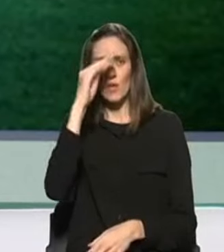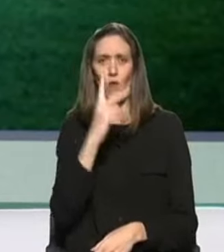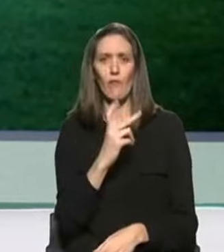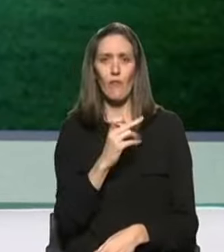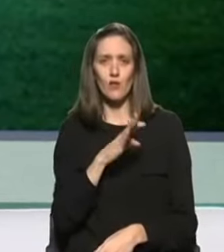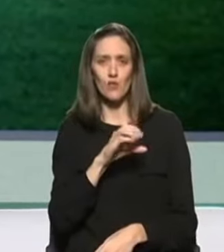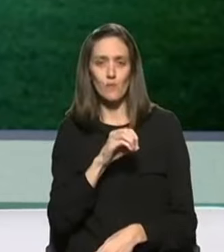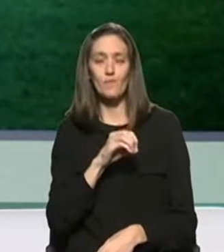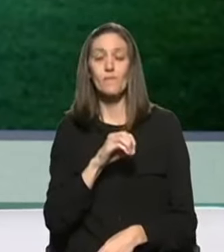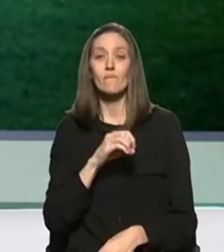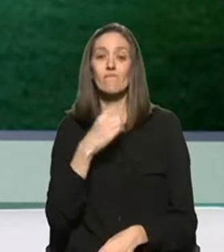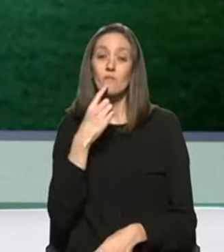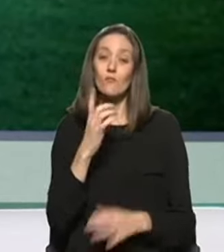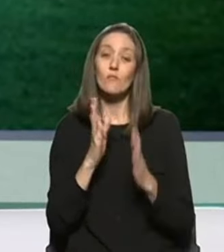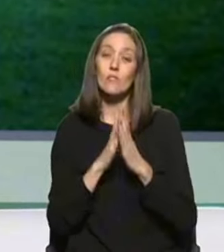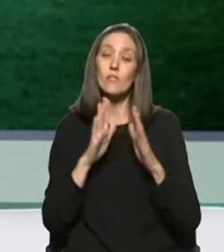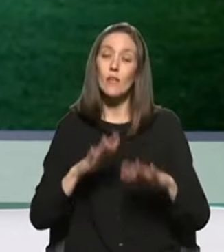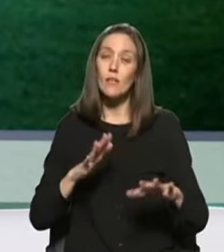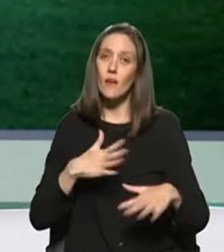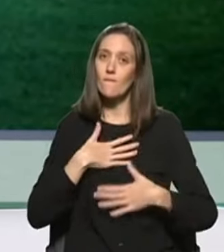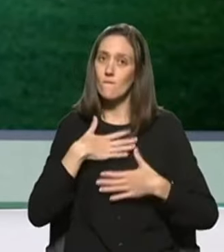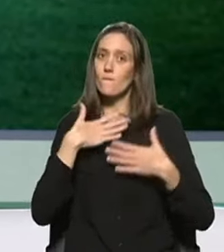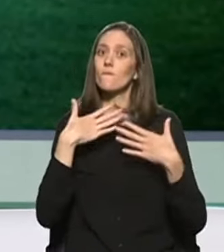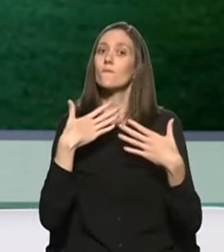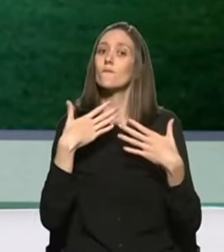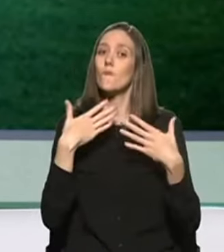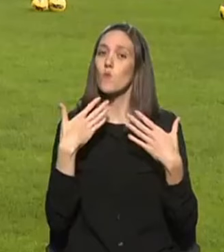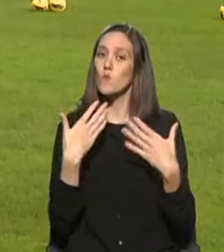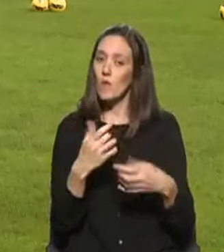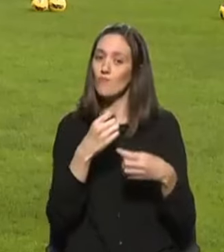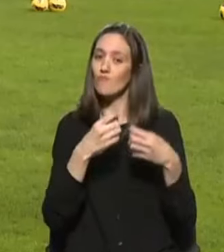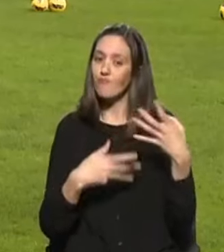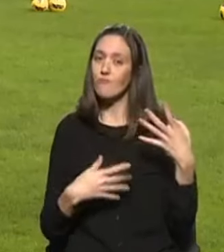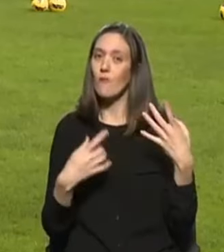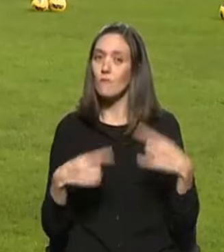Santa Clara tem ambições nesta competição.